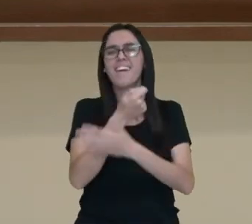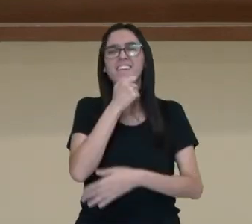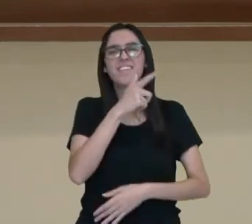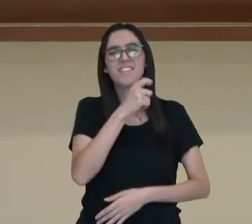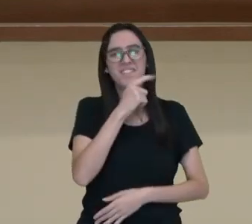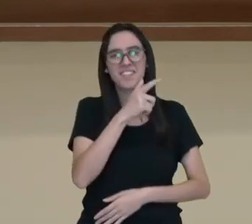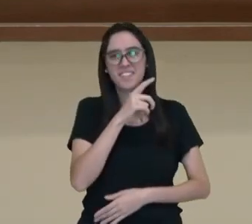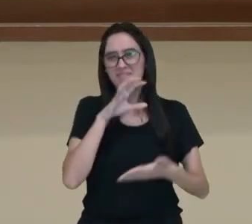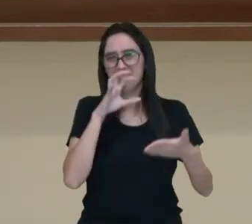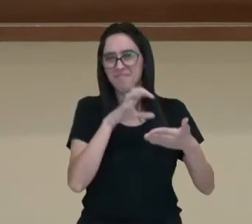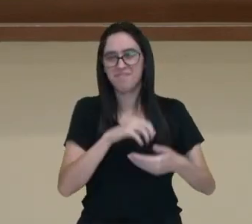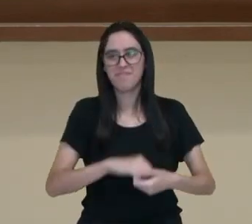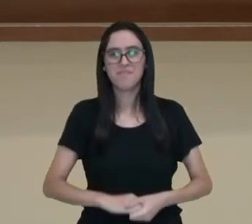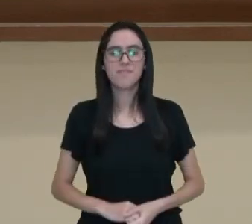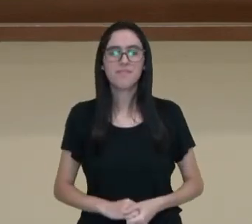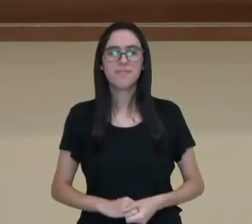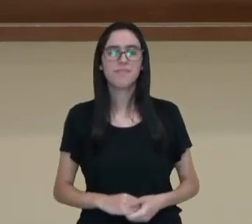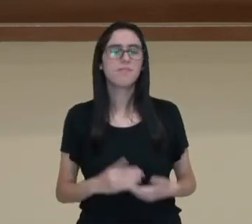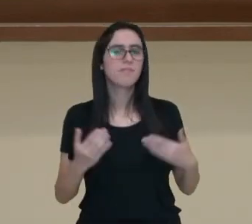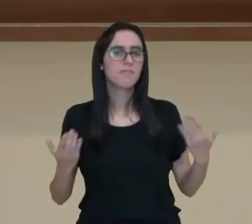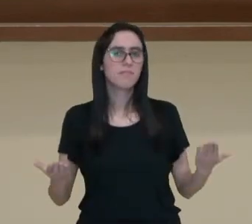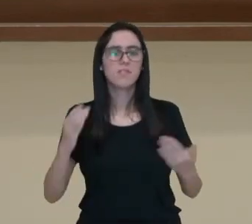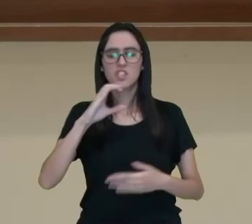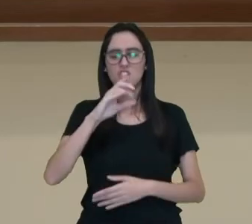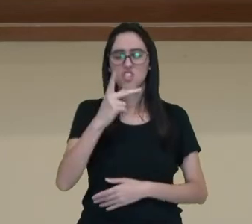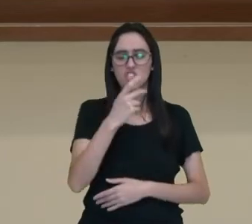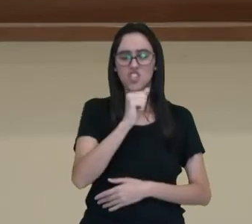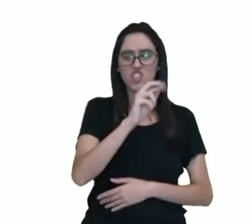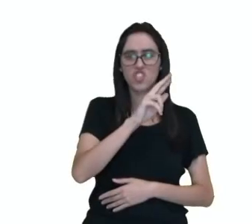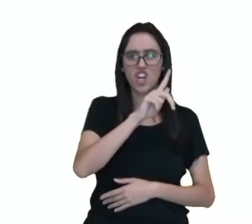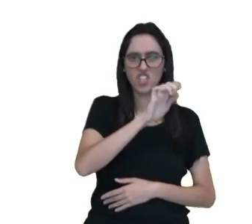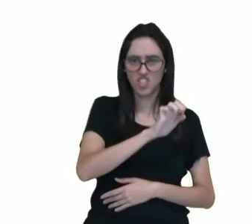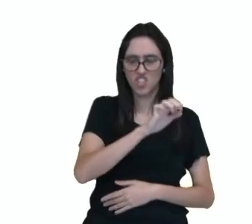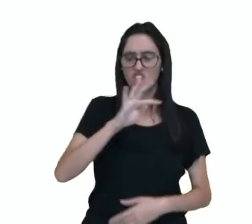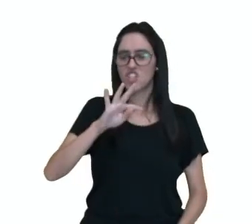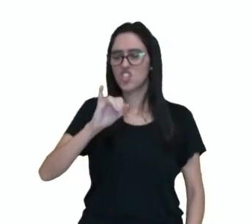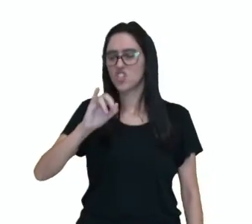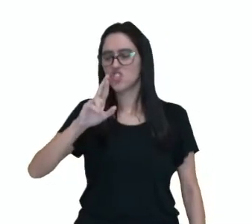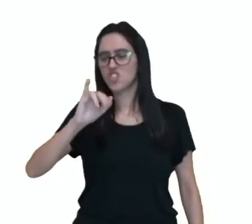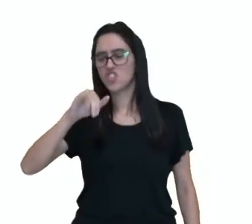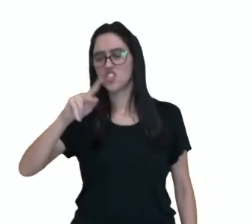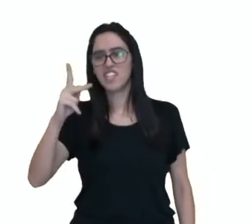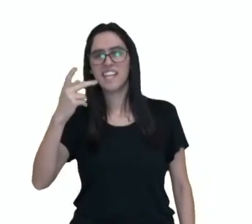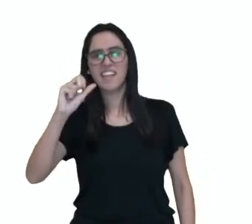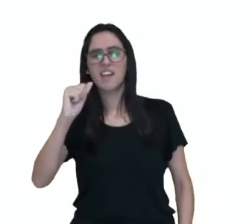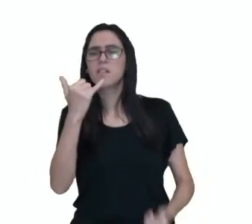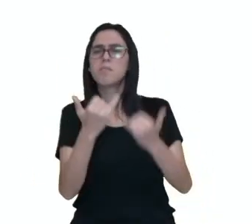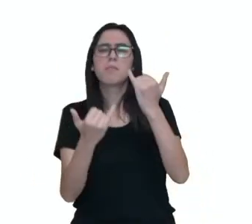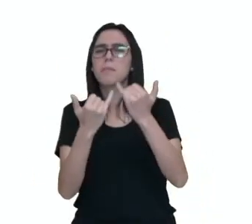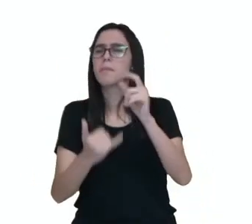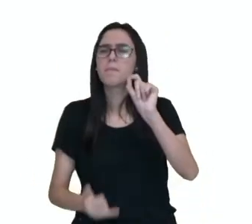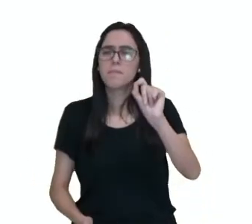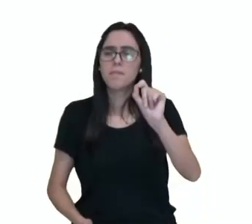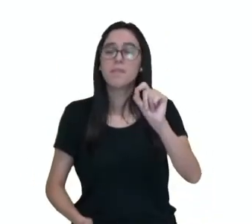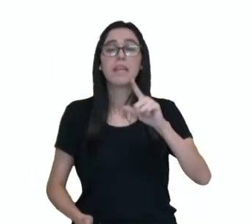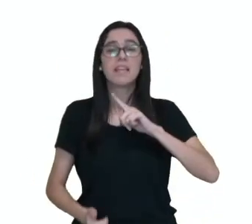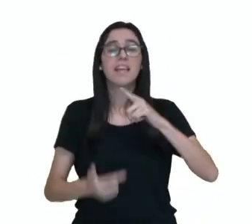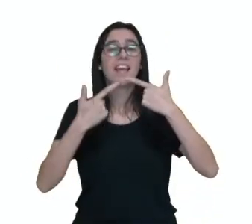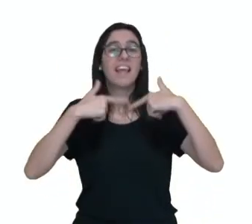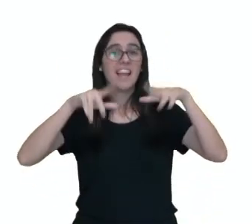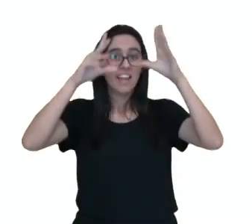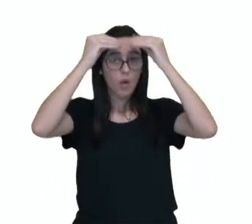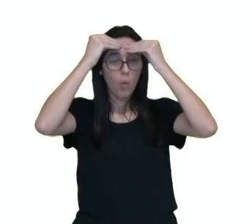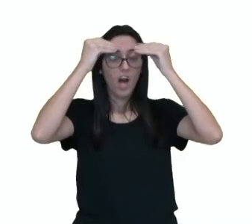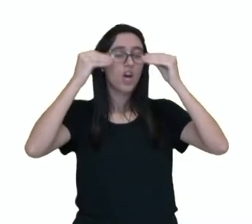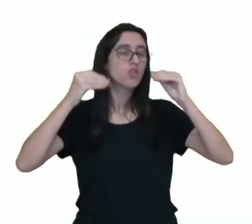aqui nessa tirinha. O que a charge e a tirinha têm em comum? Tanto a charge quanto a tirinha apresentam linguagem multissemiótica,